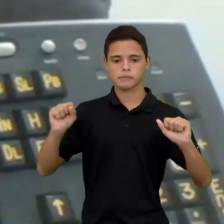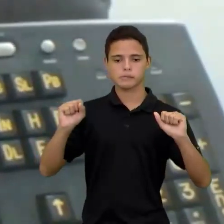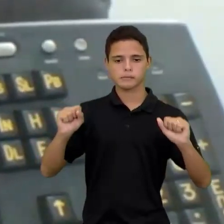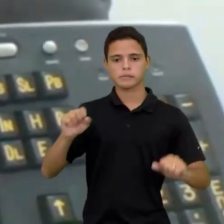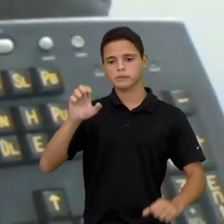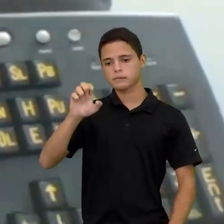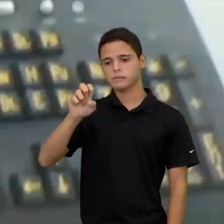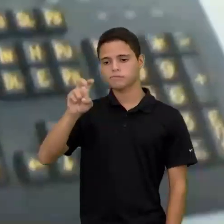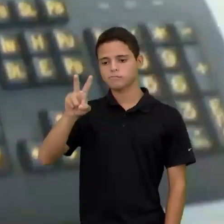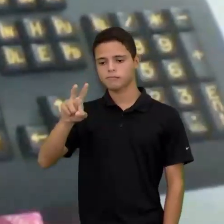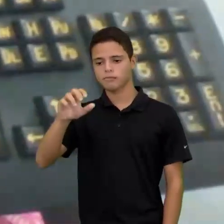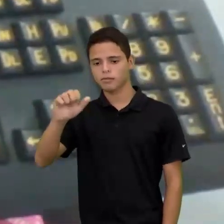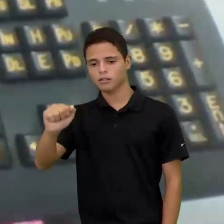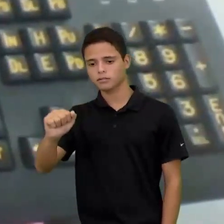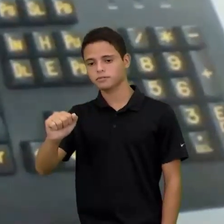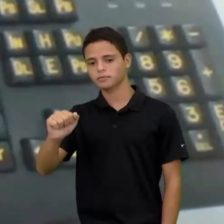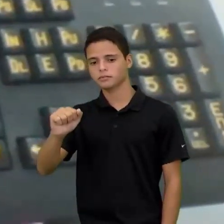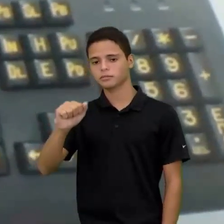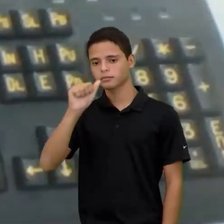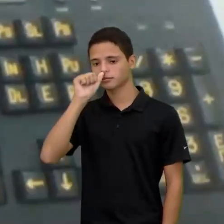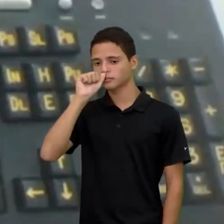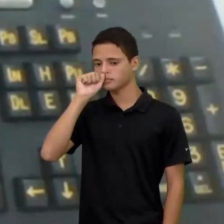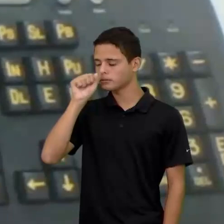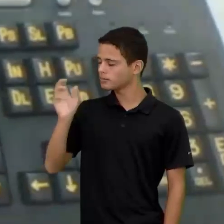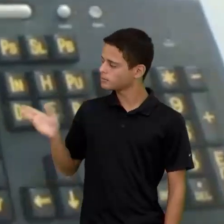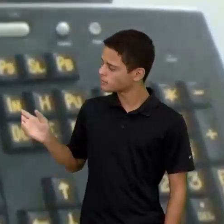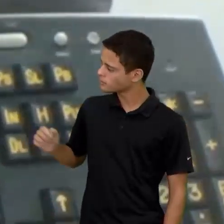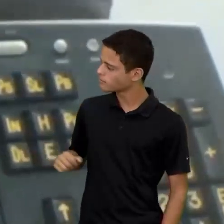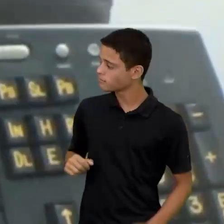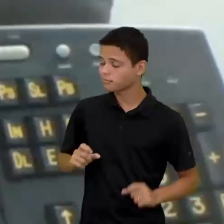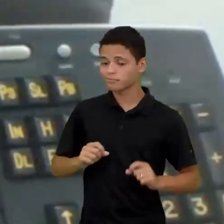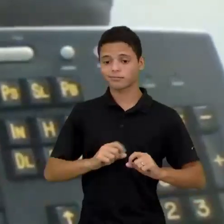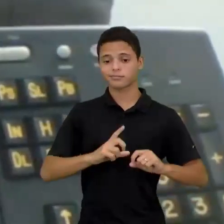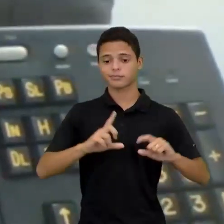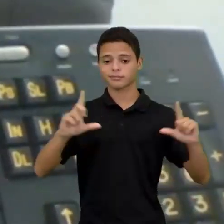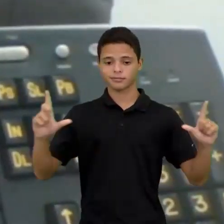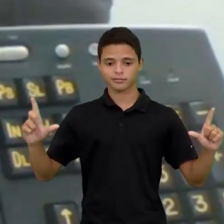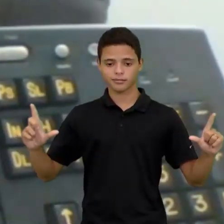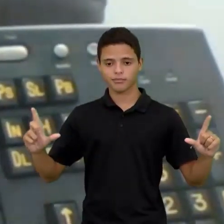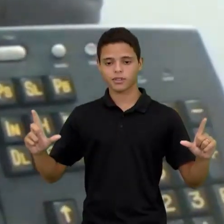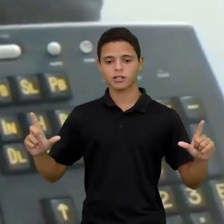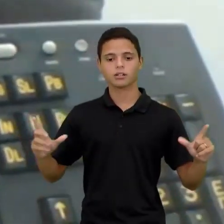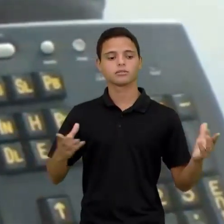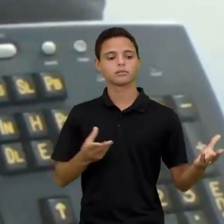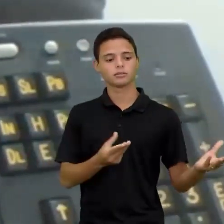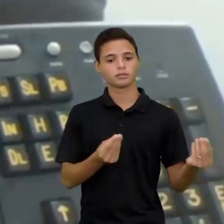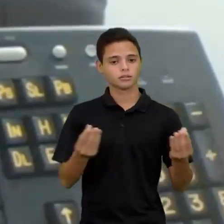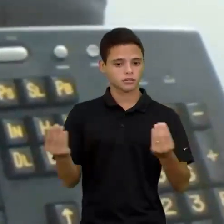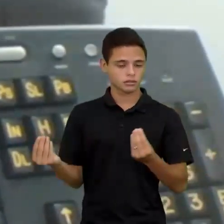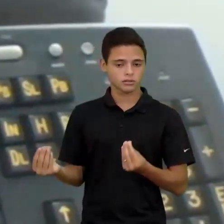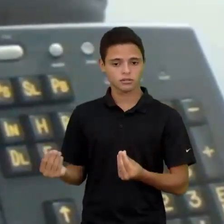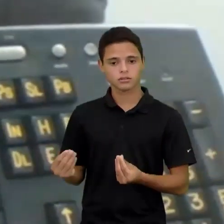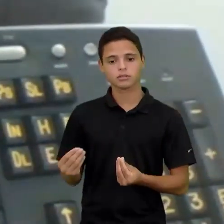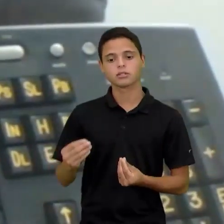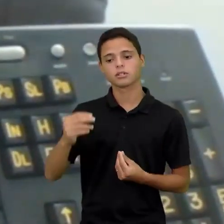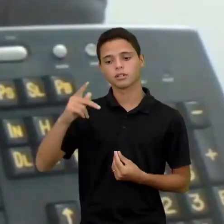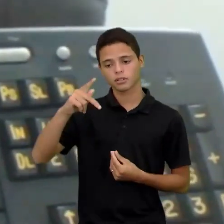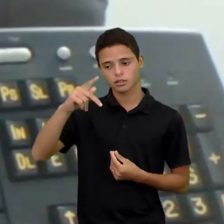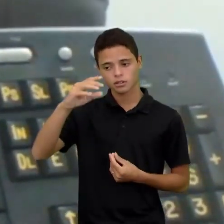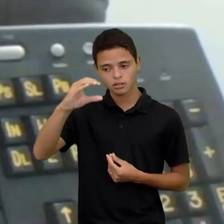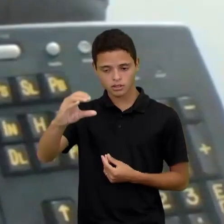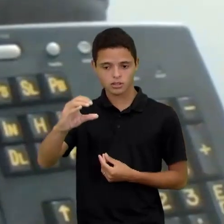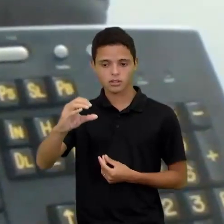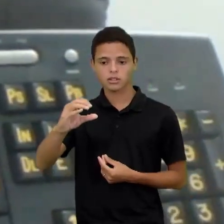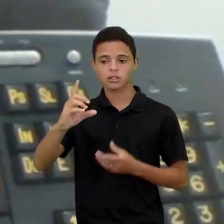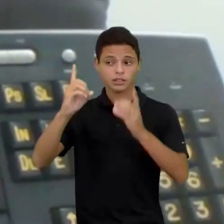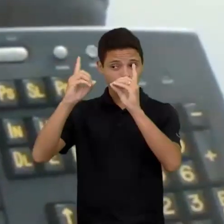ou em cartolina e colocar a letra maior para ele identificar. Muitos PCs, muitos alunos com